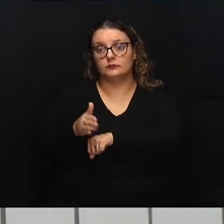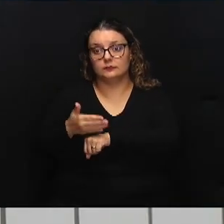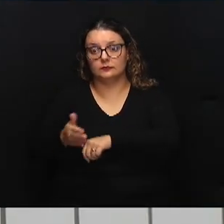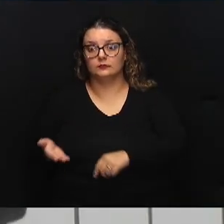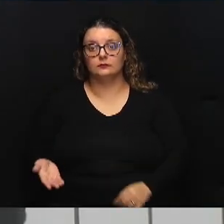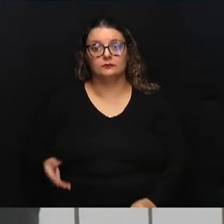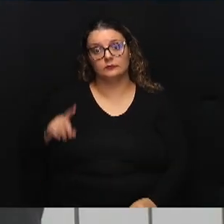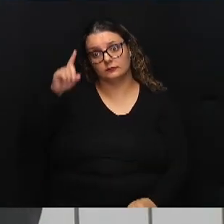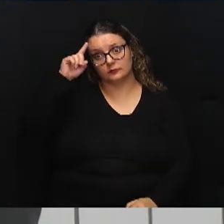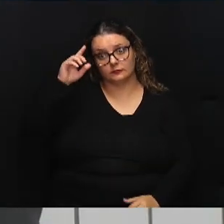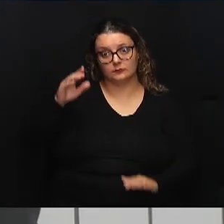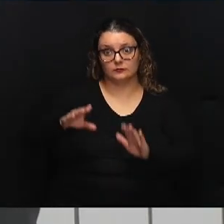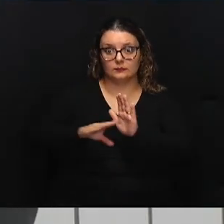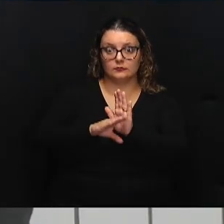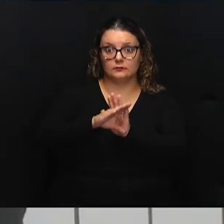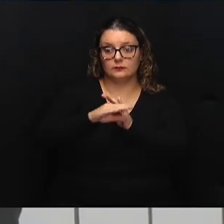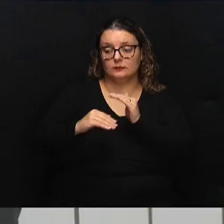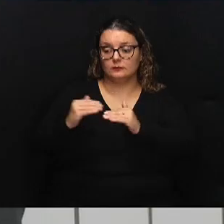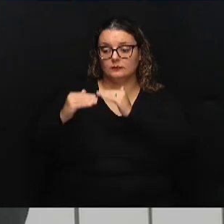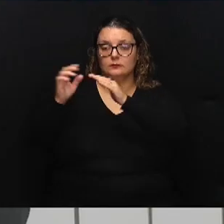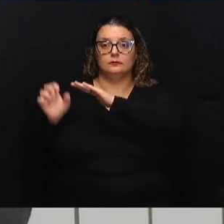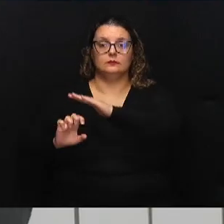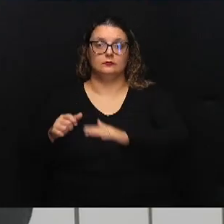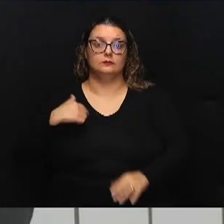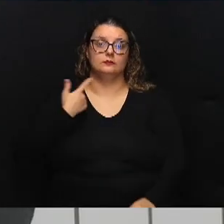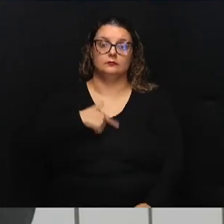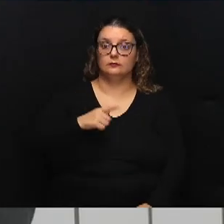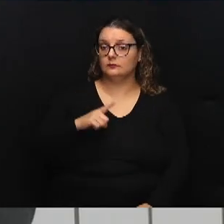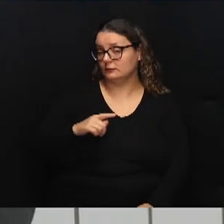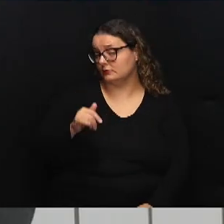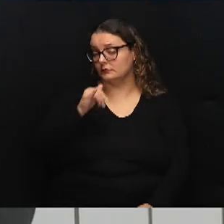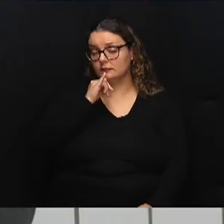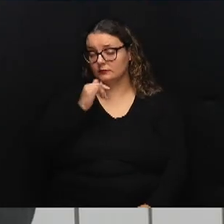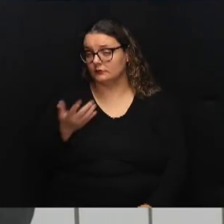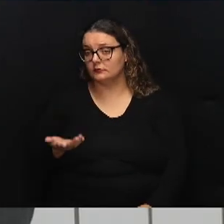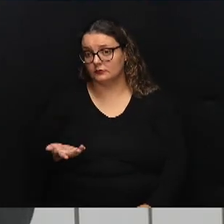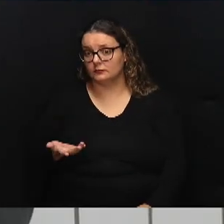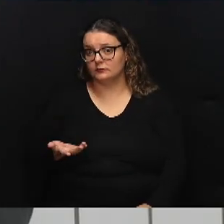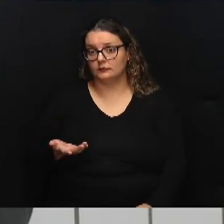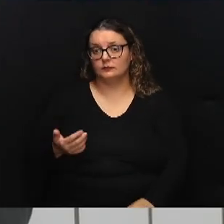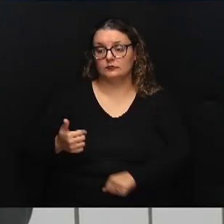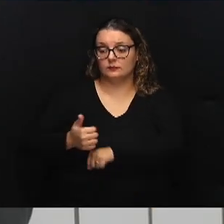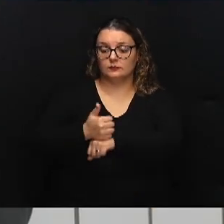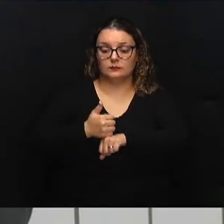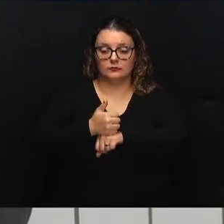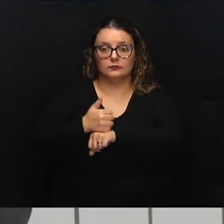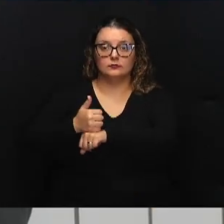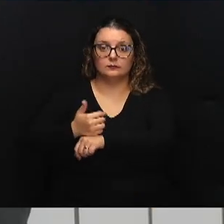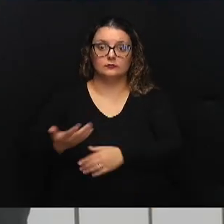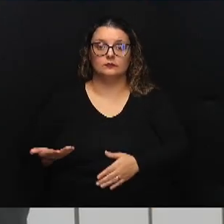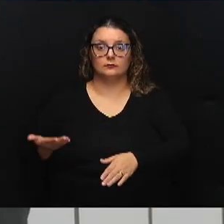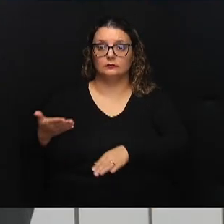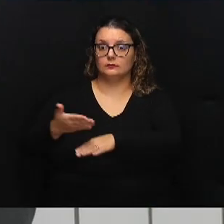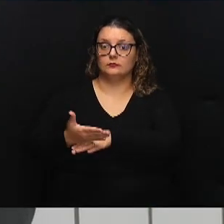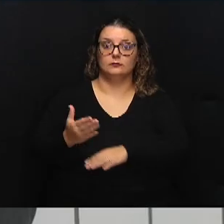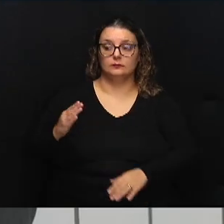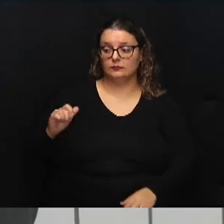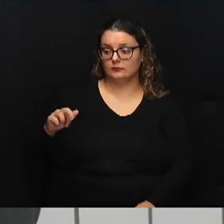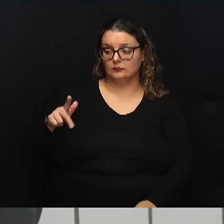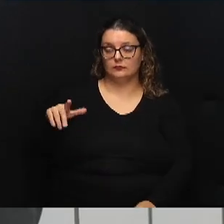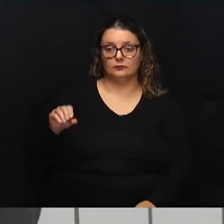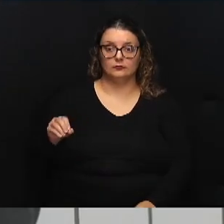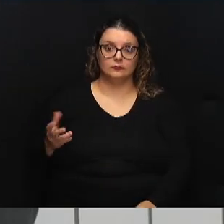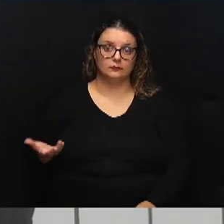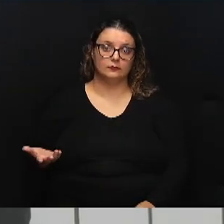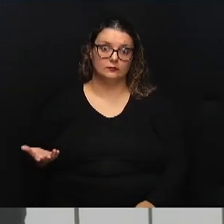dia crescer dentro da empresa, né? A gente tem exemplos de profissionais que entraram com um cargo, né, às